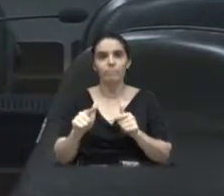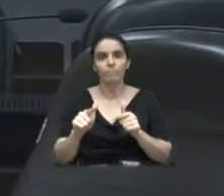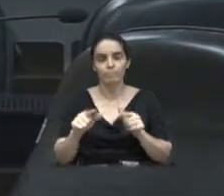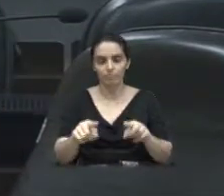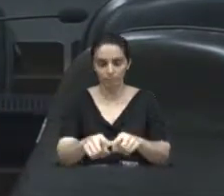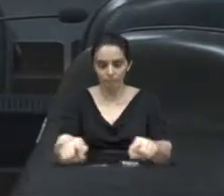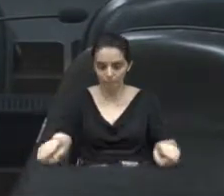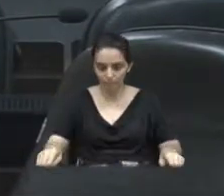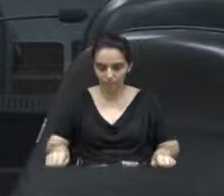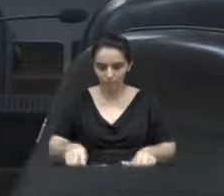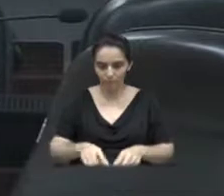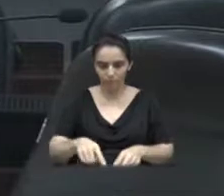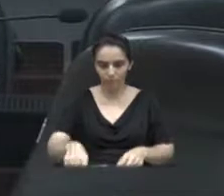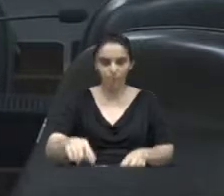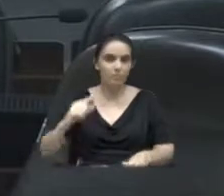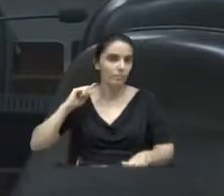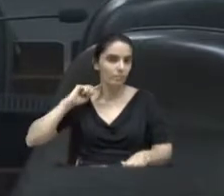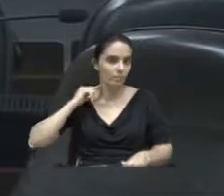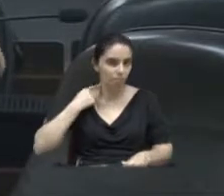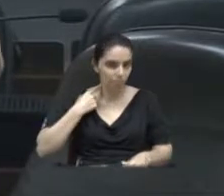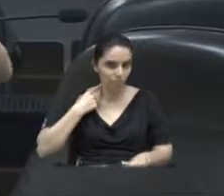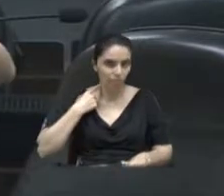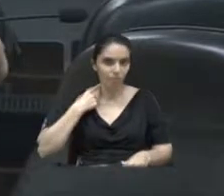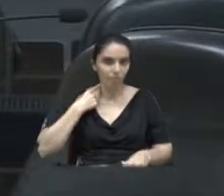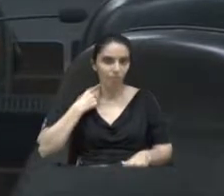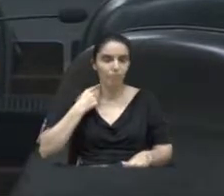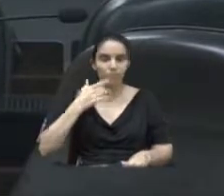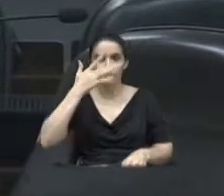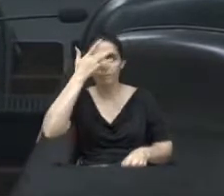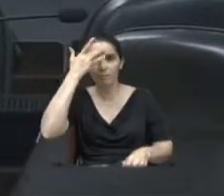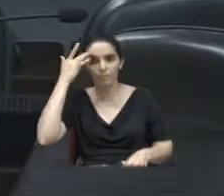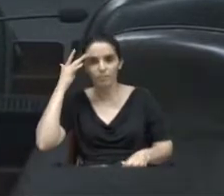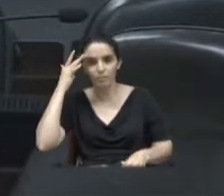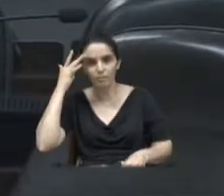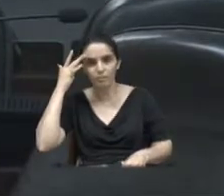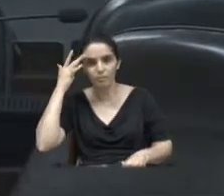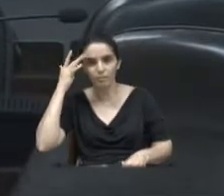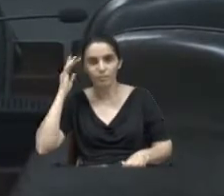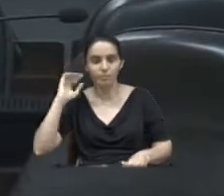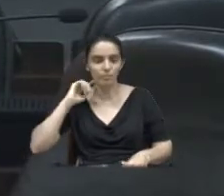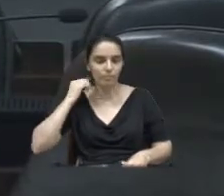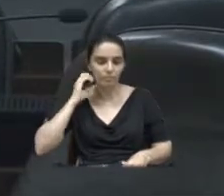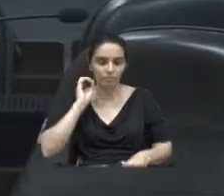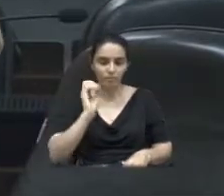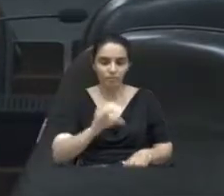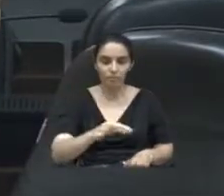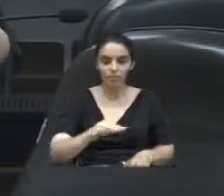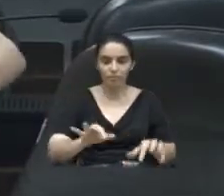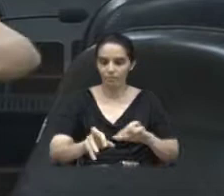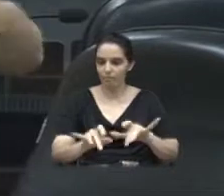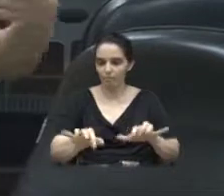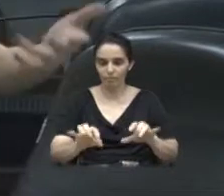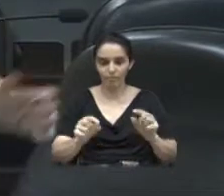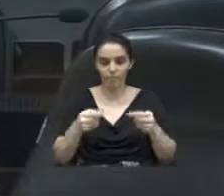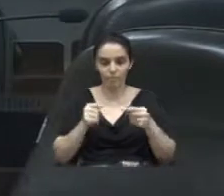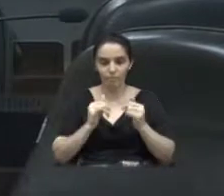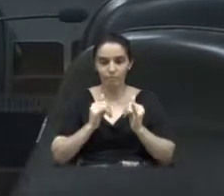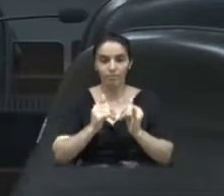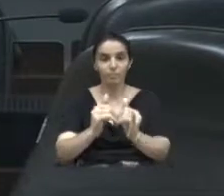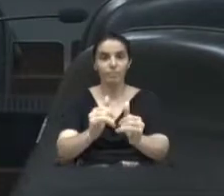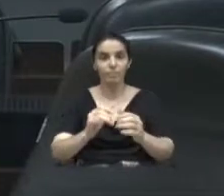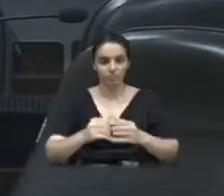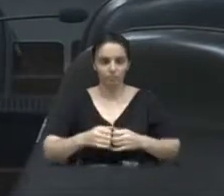problemas que a gente encontra nos ecopontos, que são as pessoas descartando material eletrônico, pilha, bateria, em